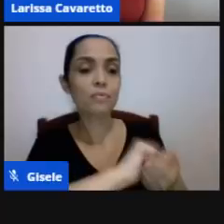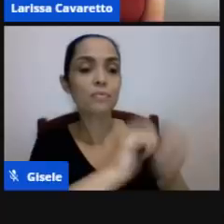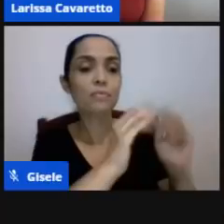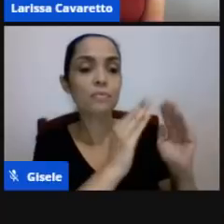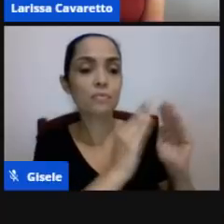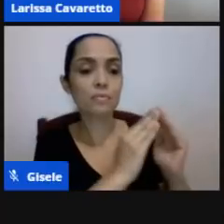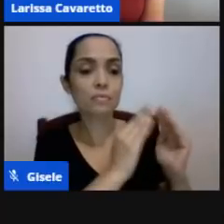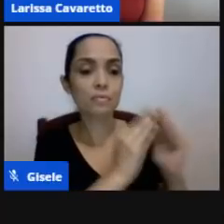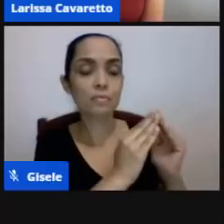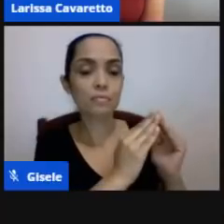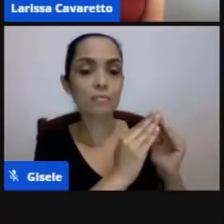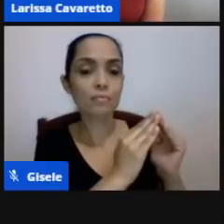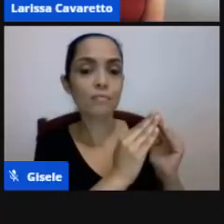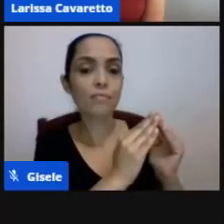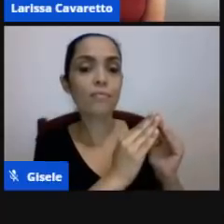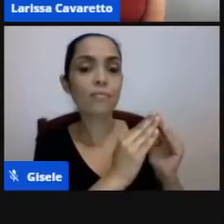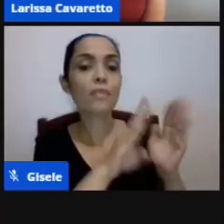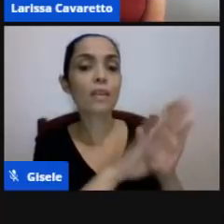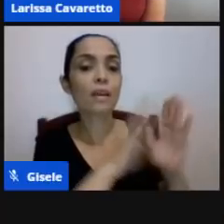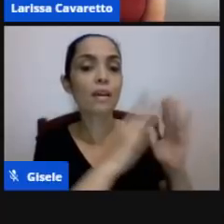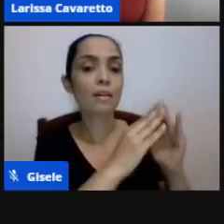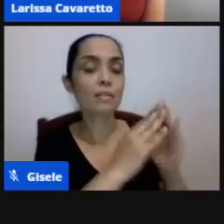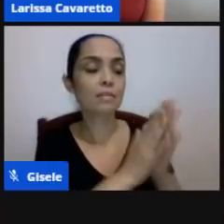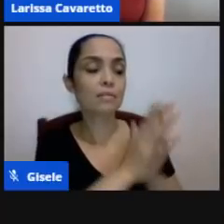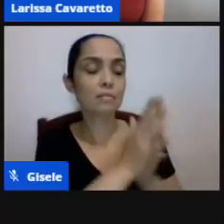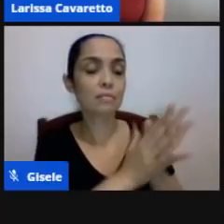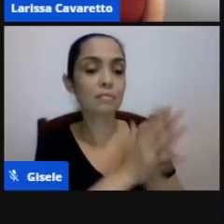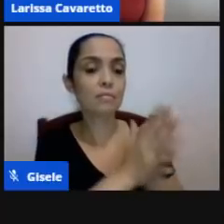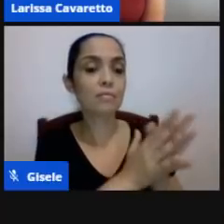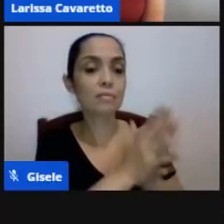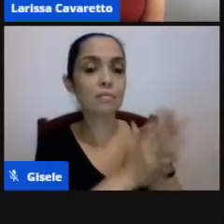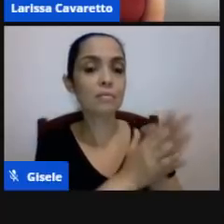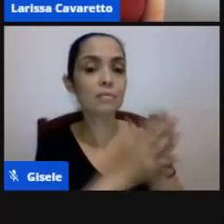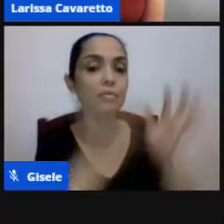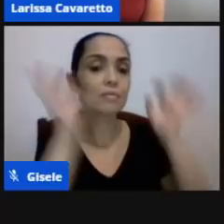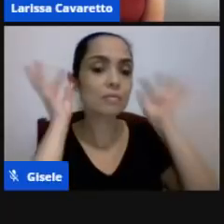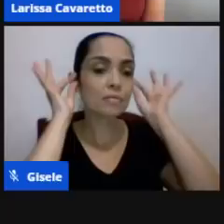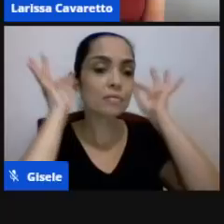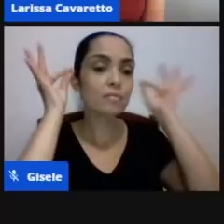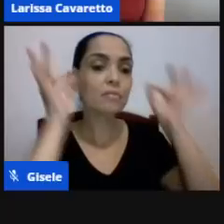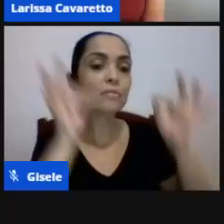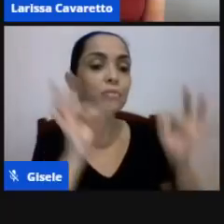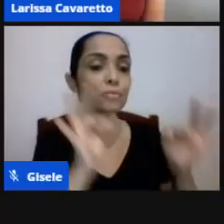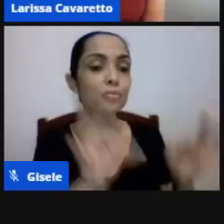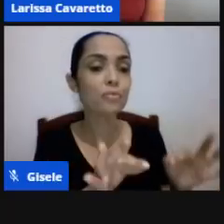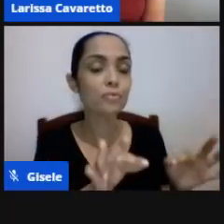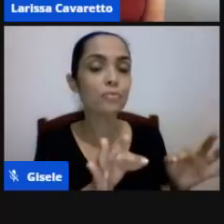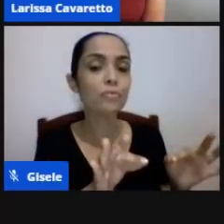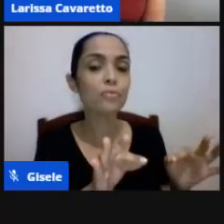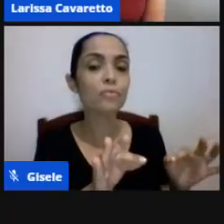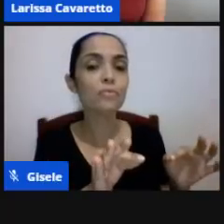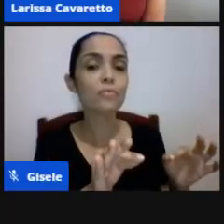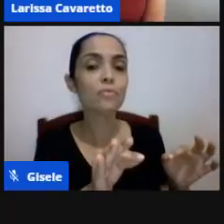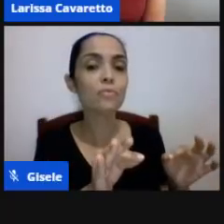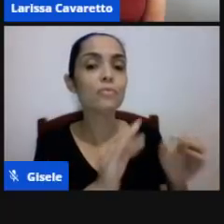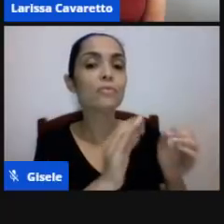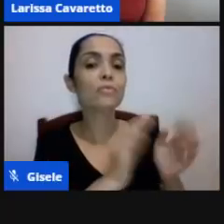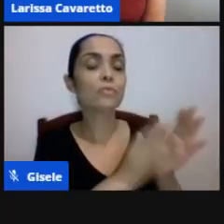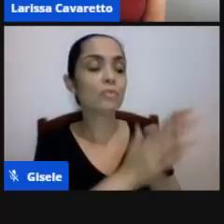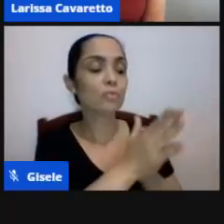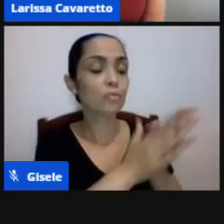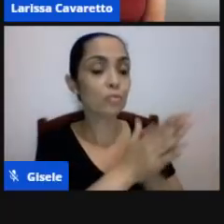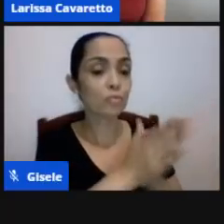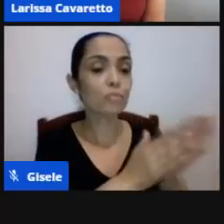posteriormente. Ao chegar em casa, lave as mãos, retire a máscara pelas tiras, lave-a o mais